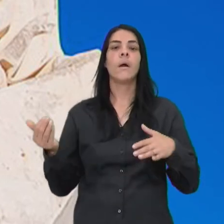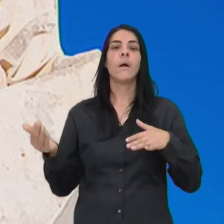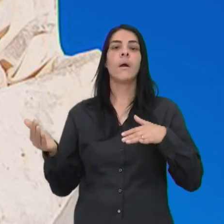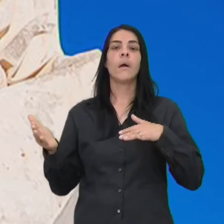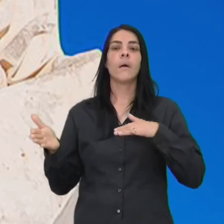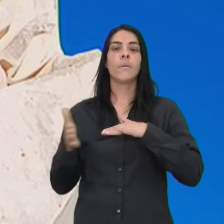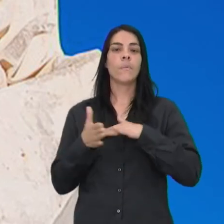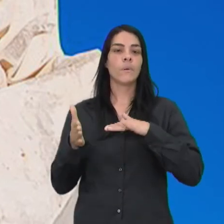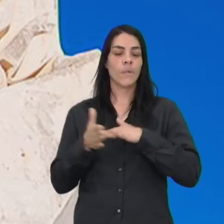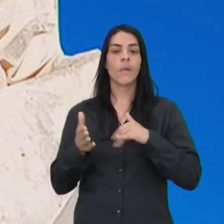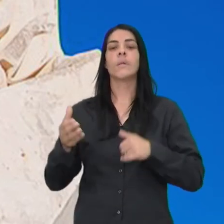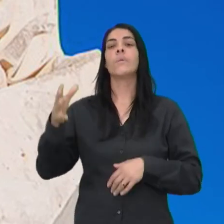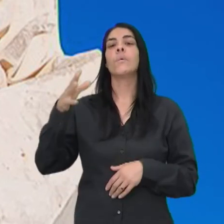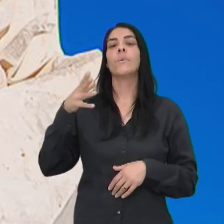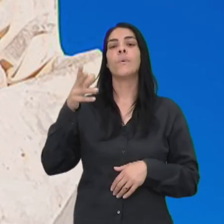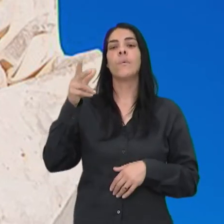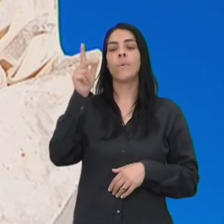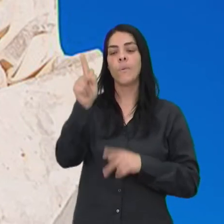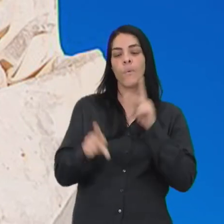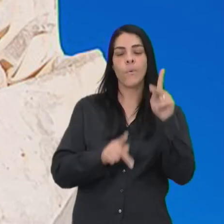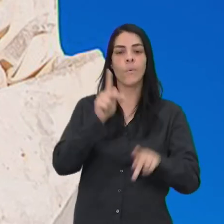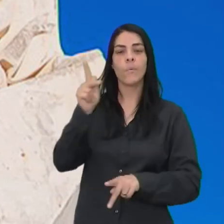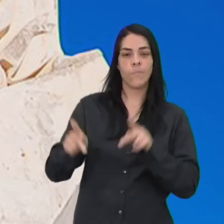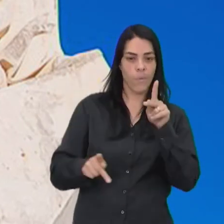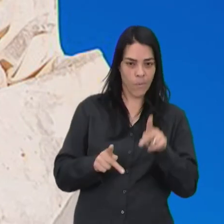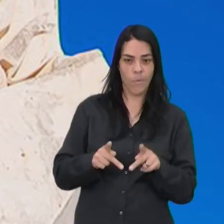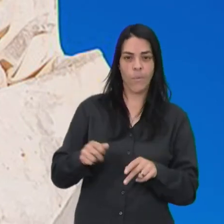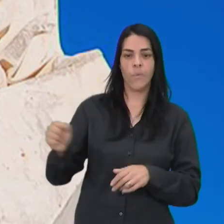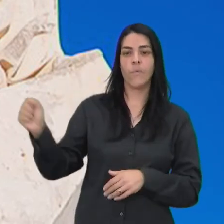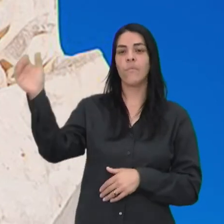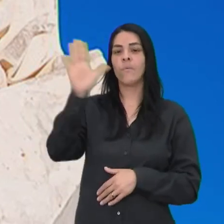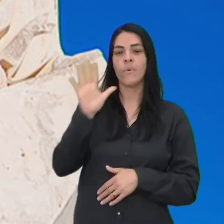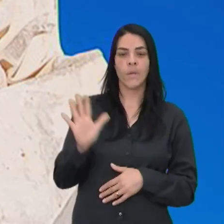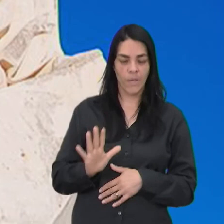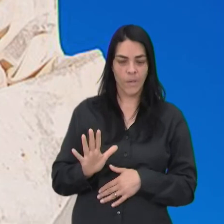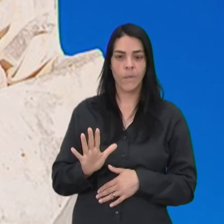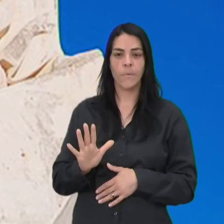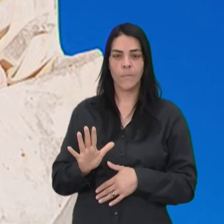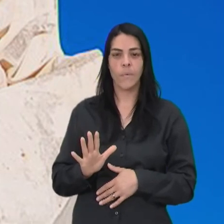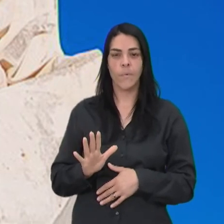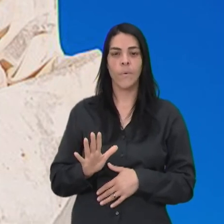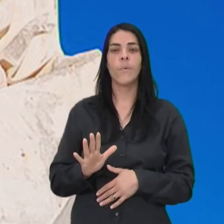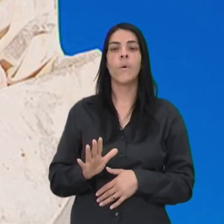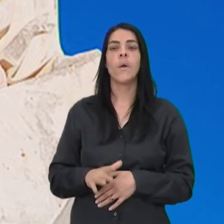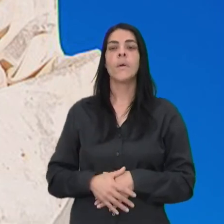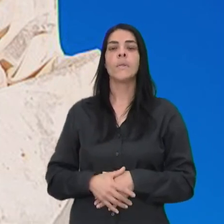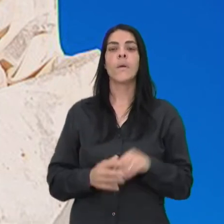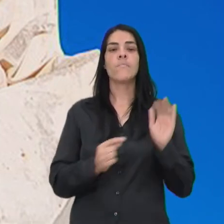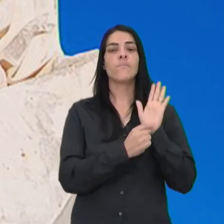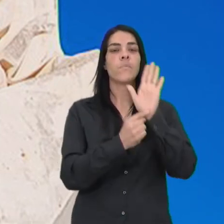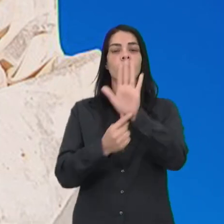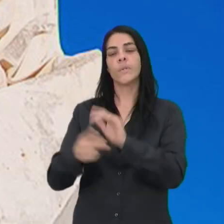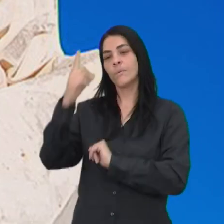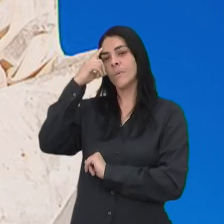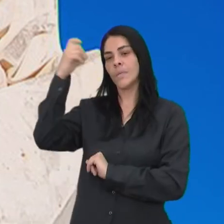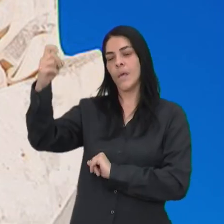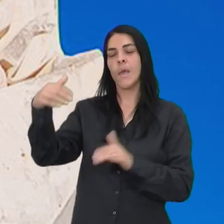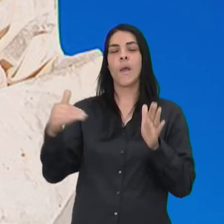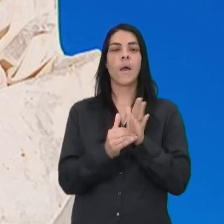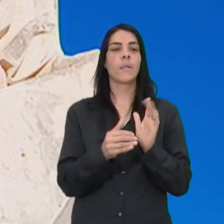Os europeus acabaram levando, né, para o restante do mundo muitas das ideias, às vezes até países que não